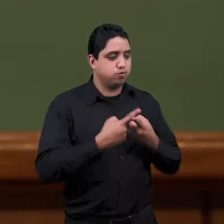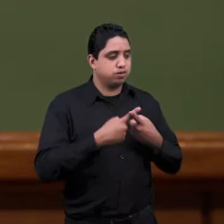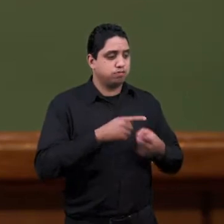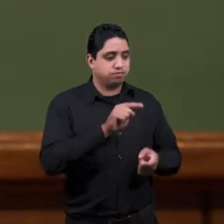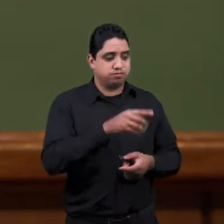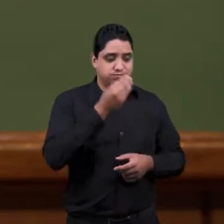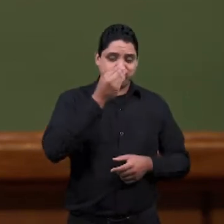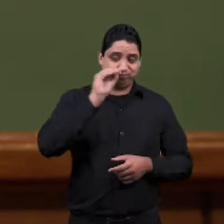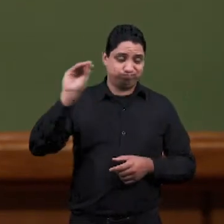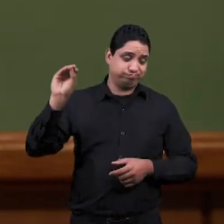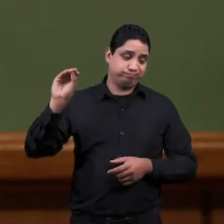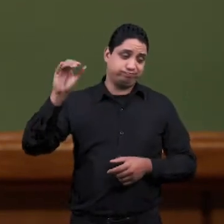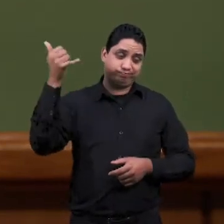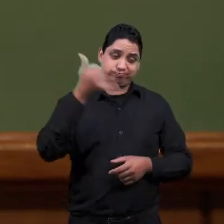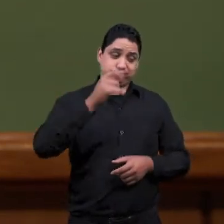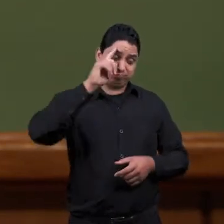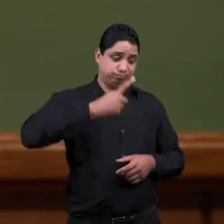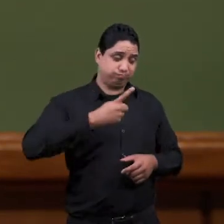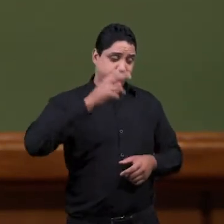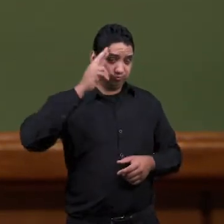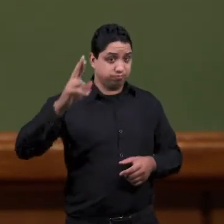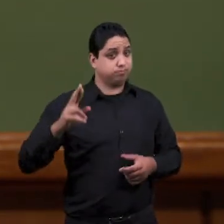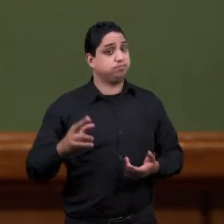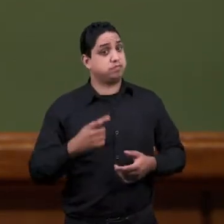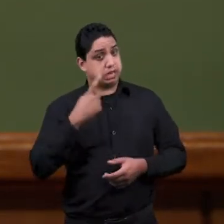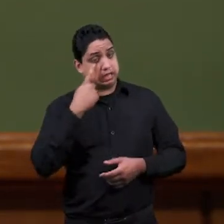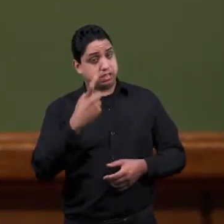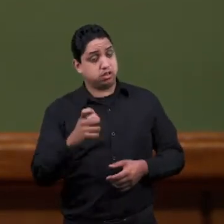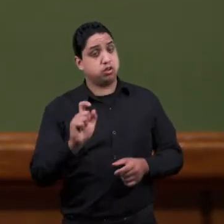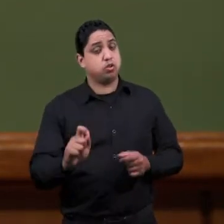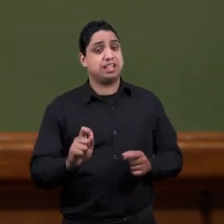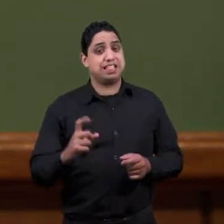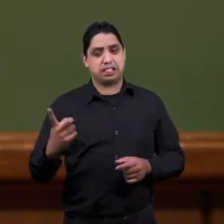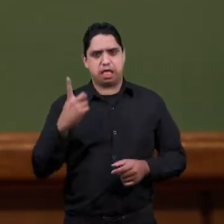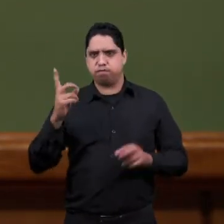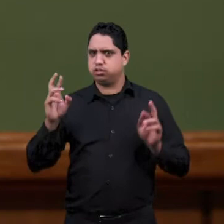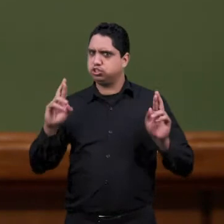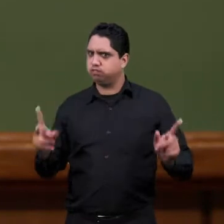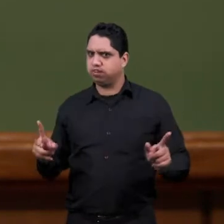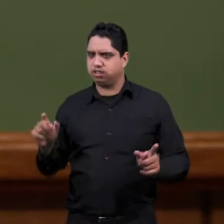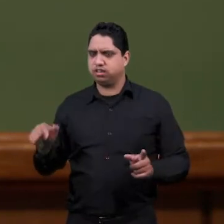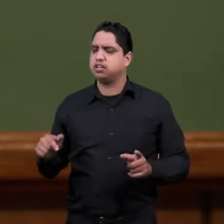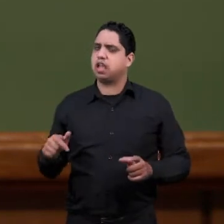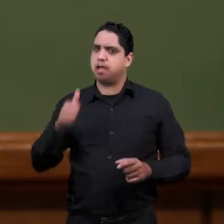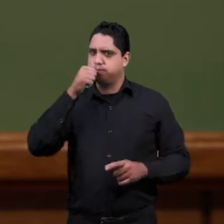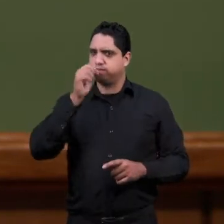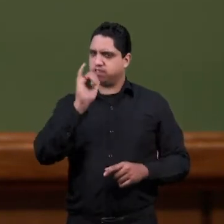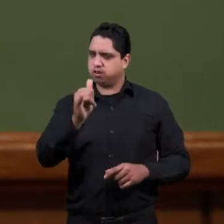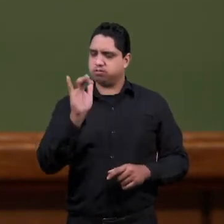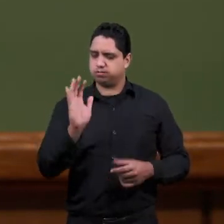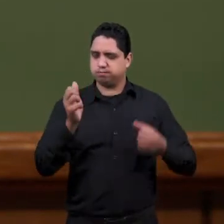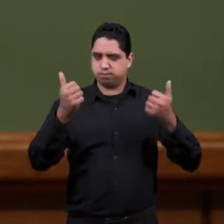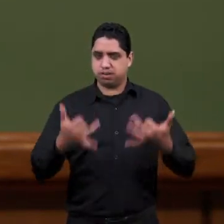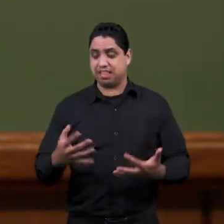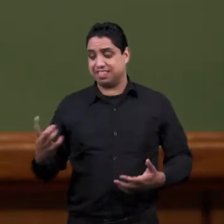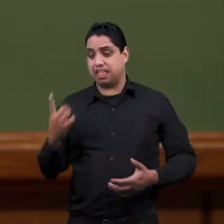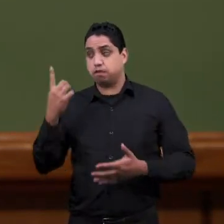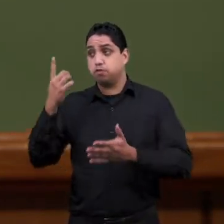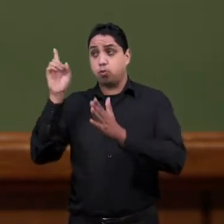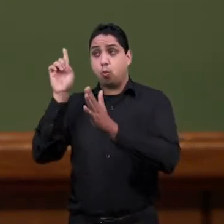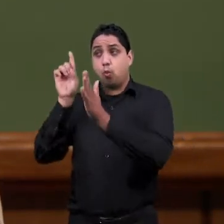rejeitaste a palavra do Senhor. Interessante que, no caso de Davi, era o contrário, como disse a irmã. Davi,